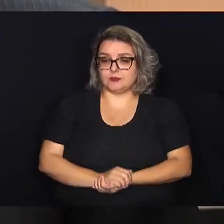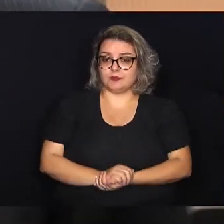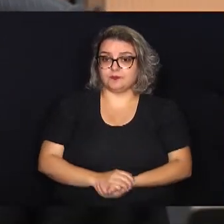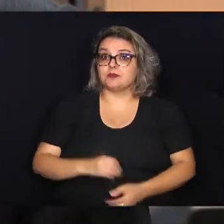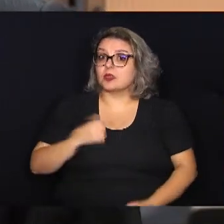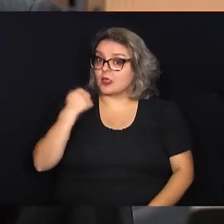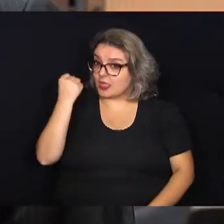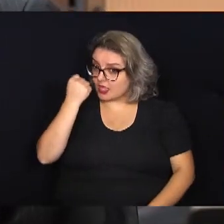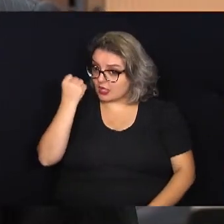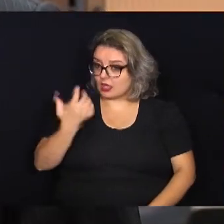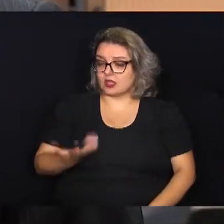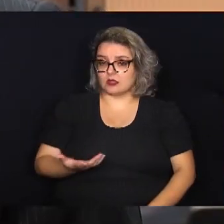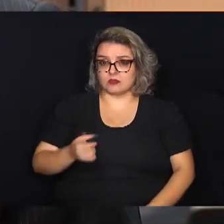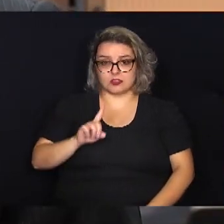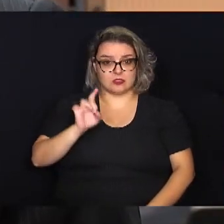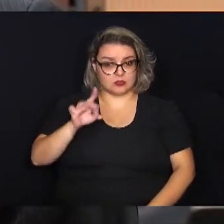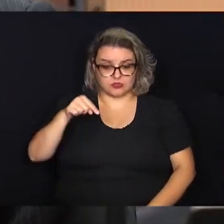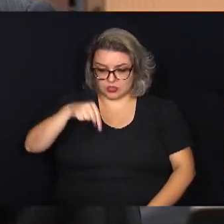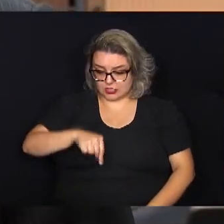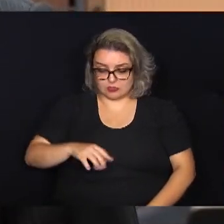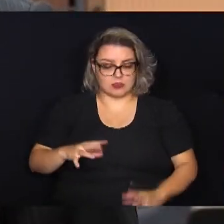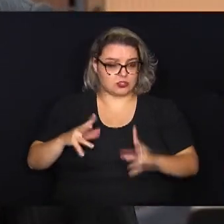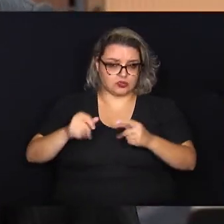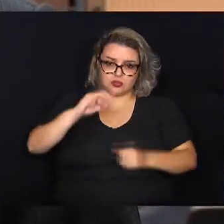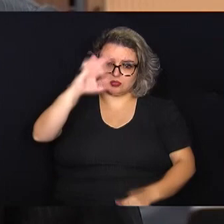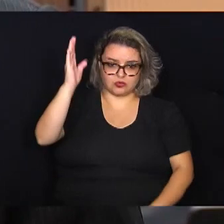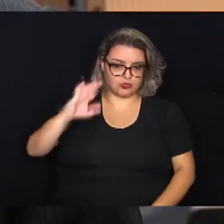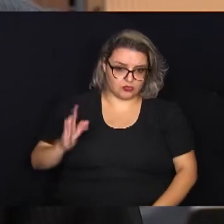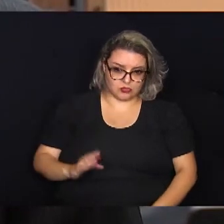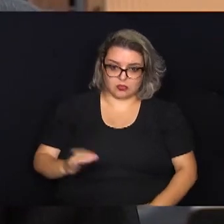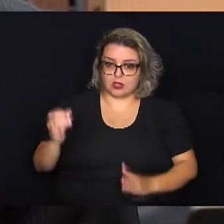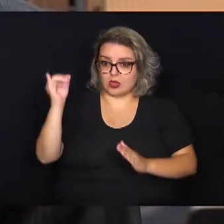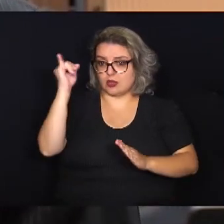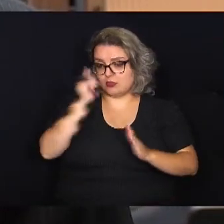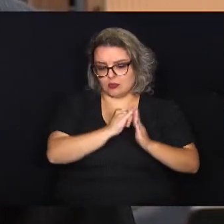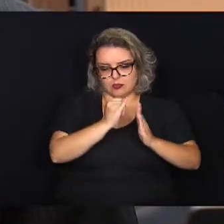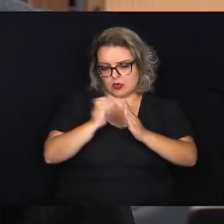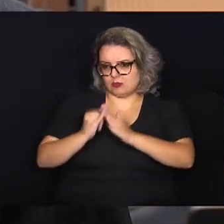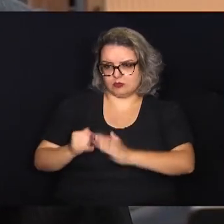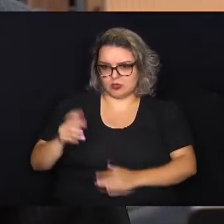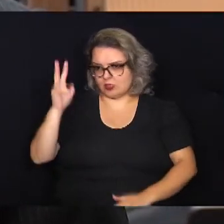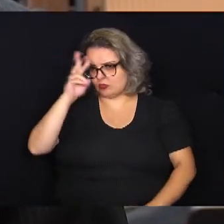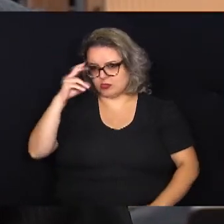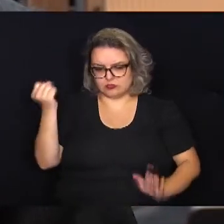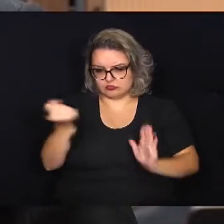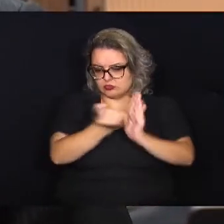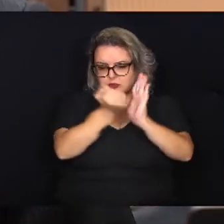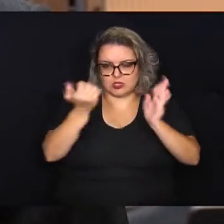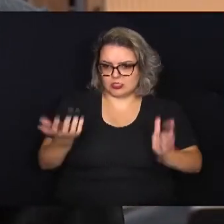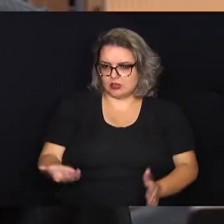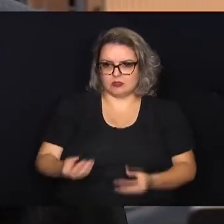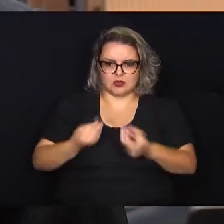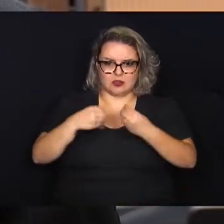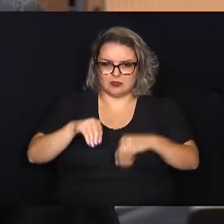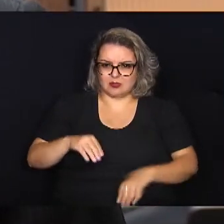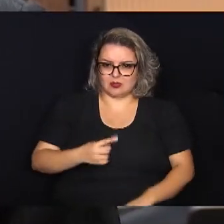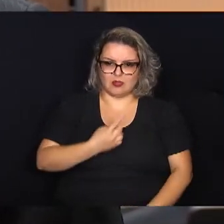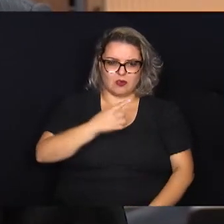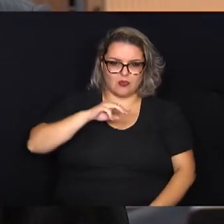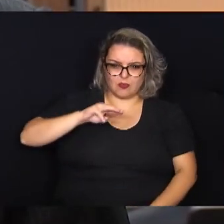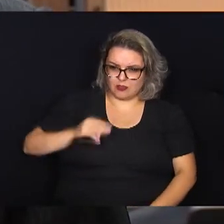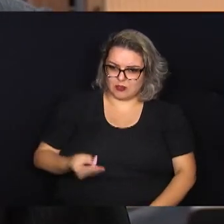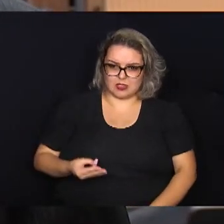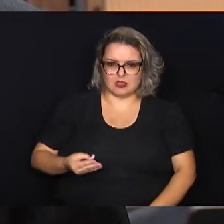não só aqui como no Brasil todo, né? Patrimônio, o prejuízo é muito grande. Campinas gasta mais de R$1 milhão